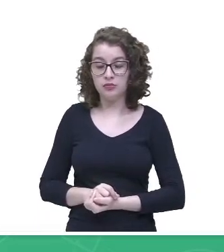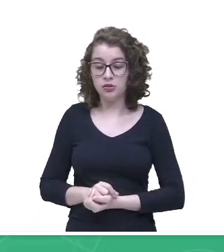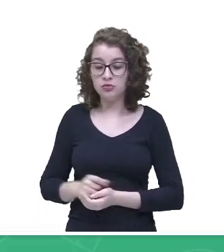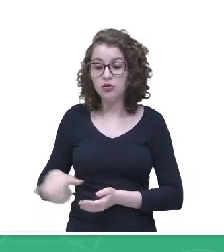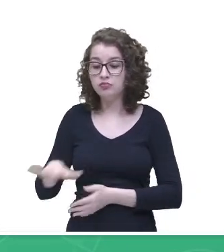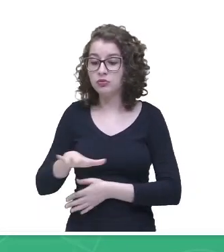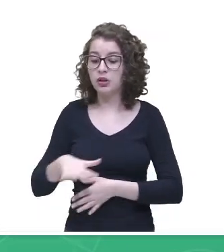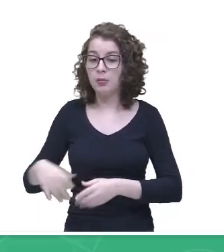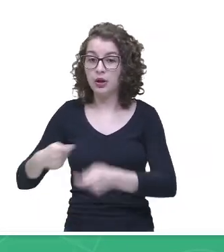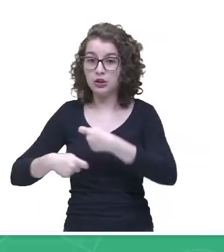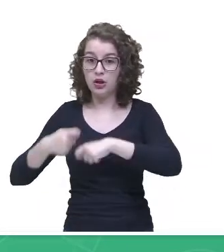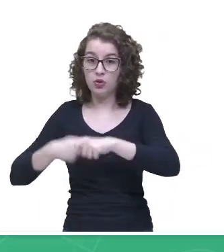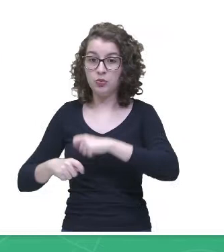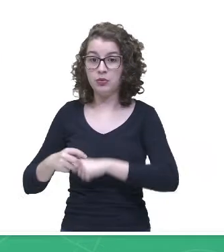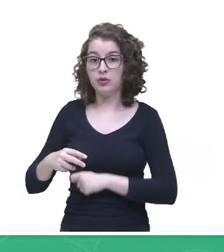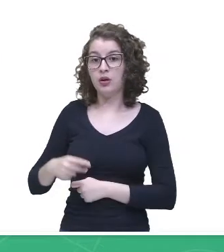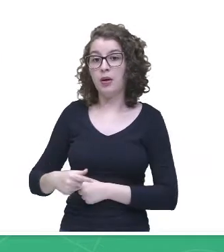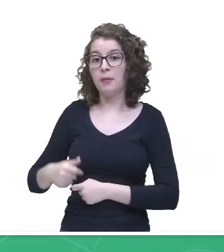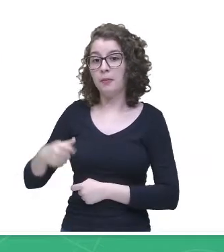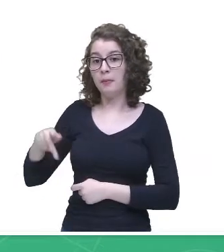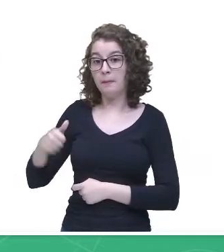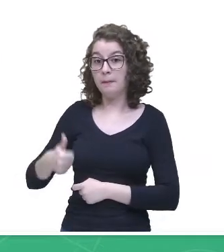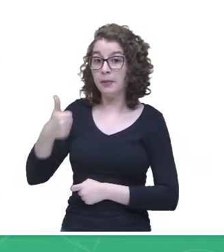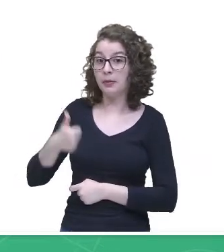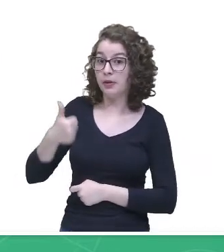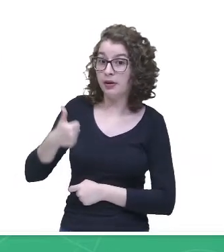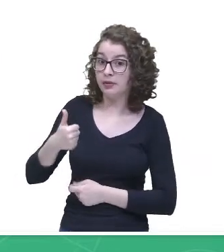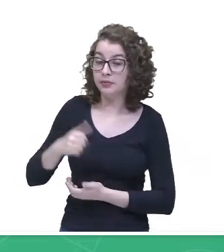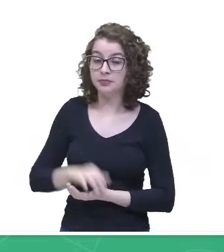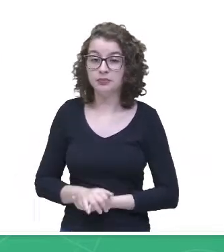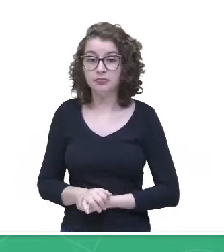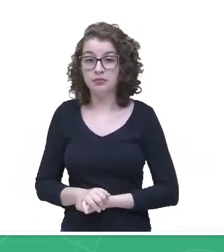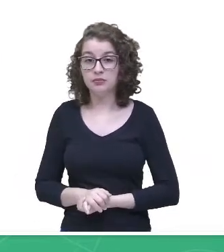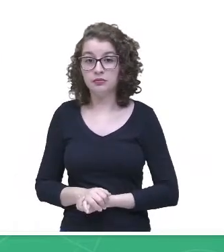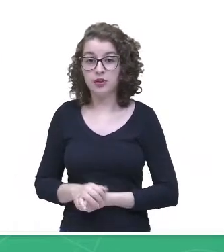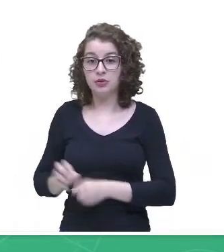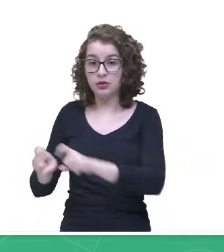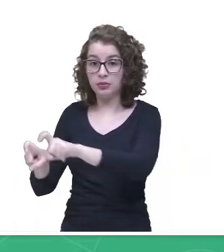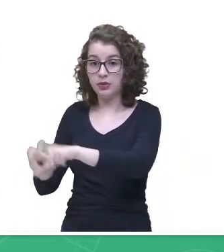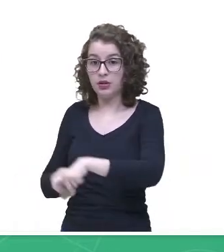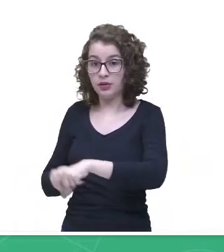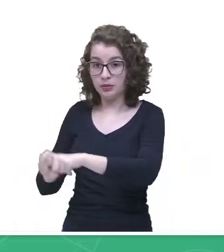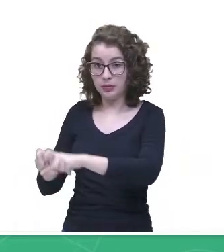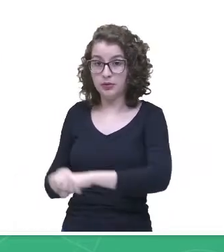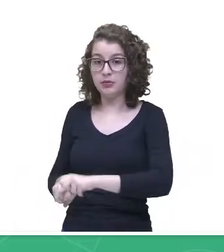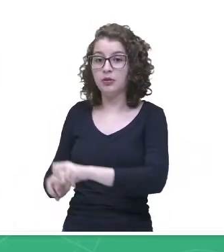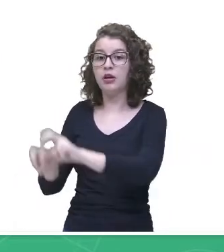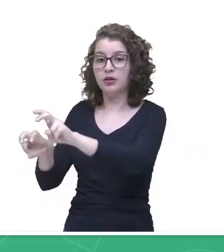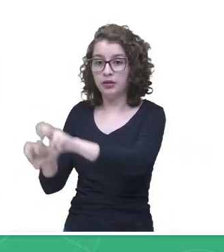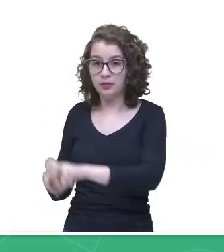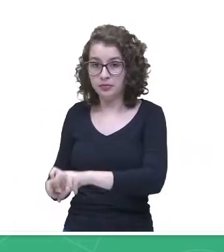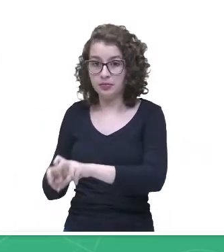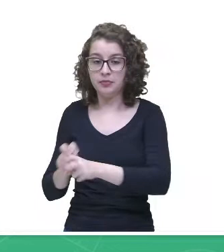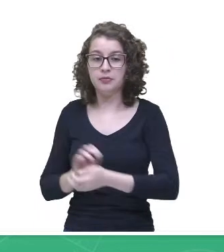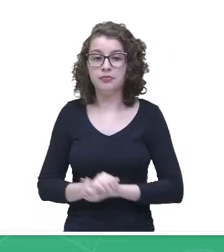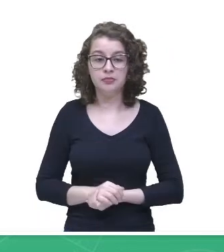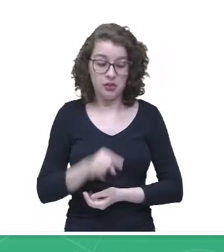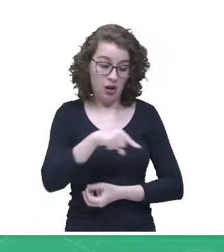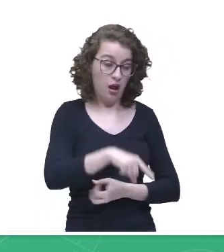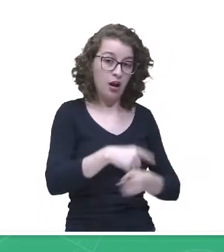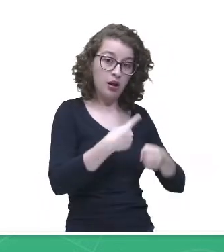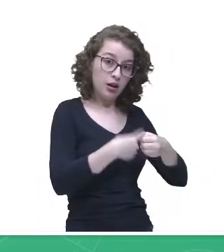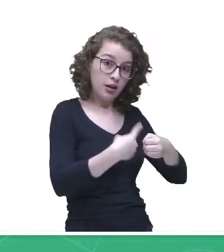do setor primário, relacionando-se ali com a agropecuária, por exemplo, Já nas cidades, já